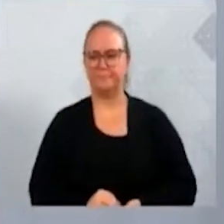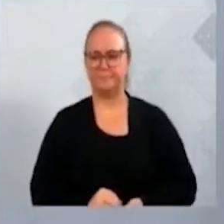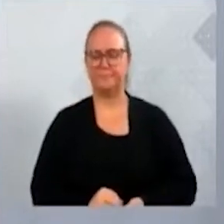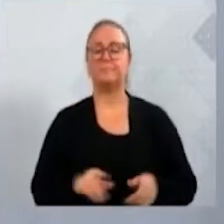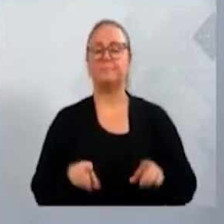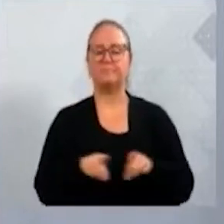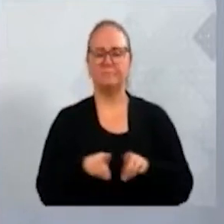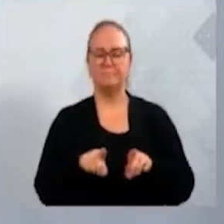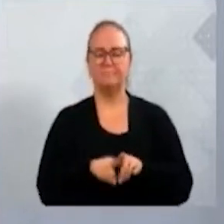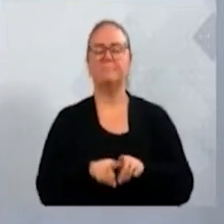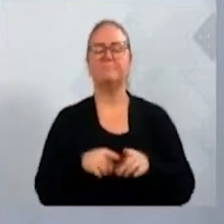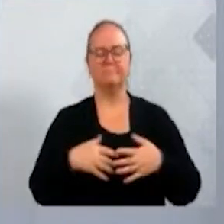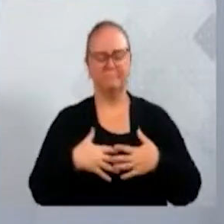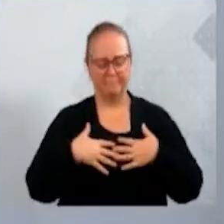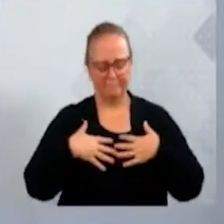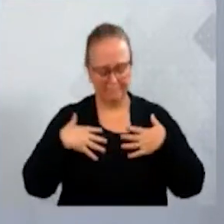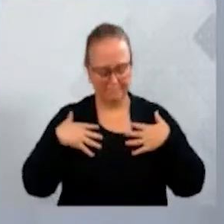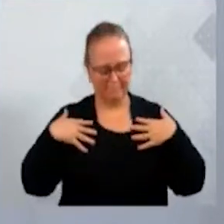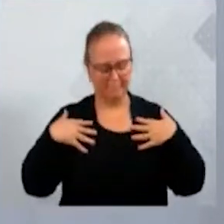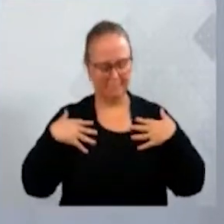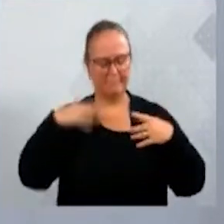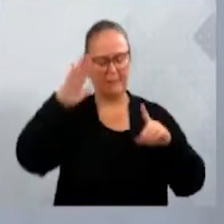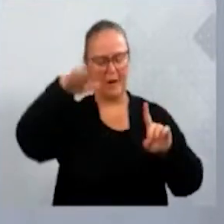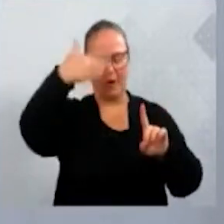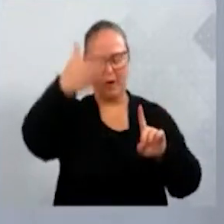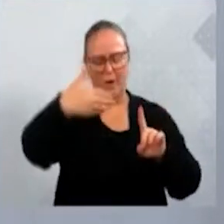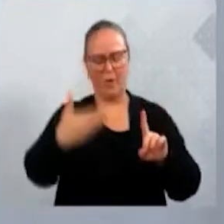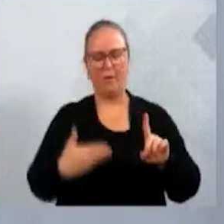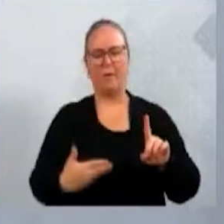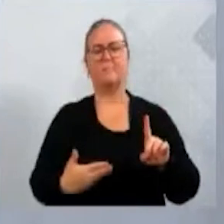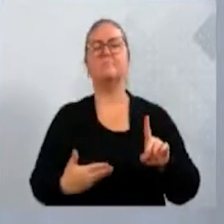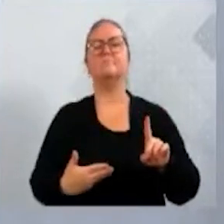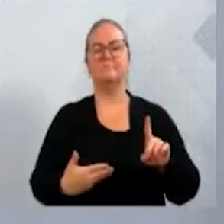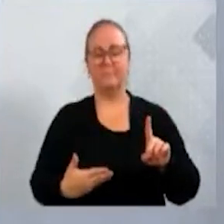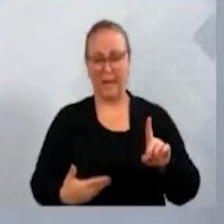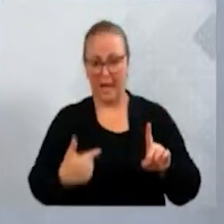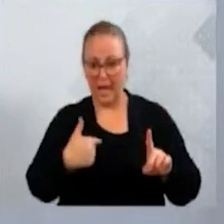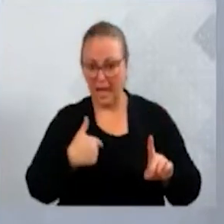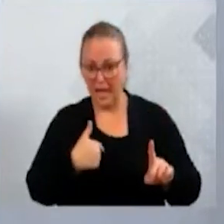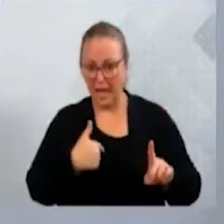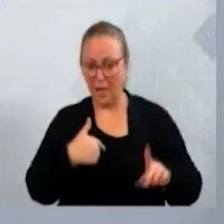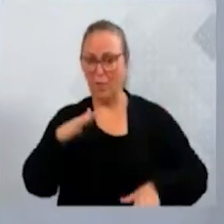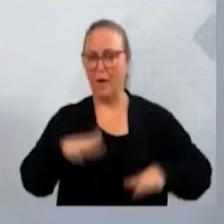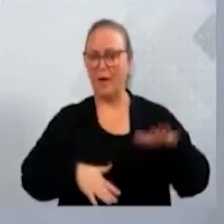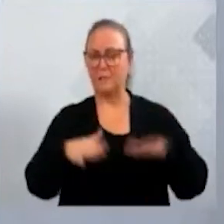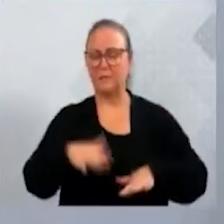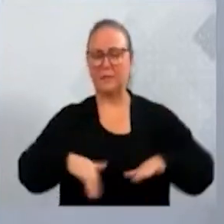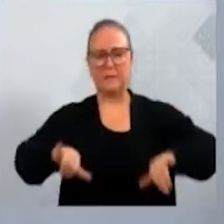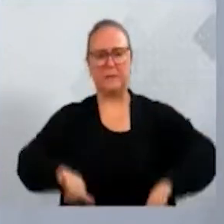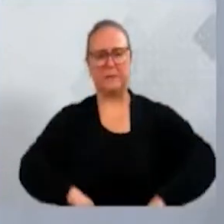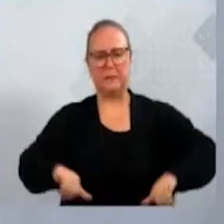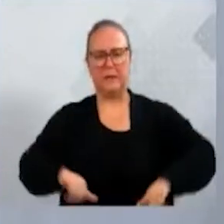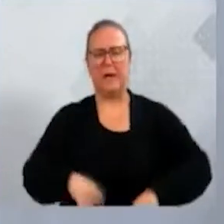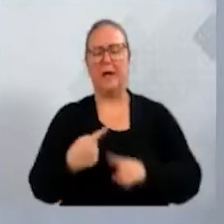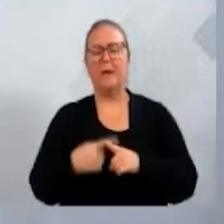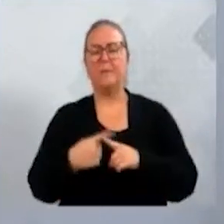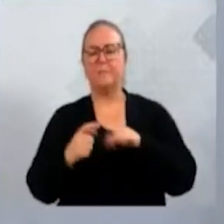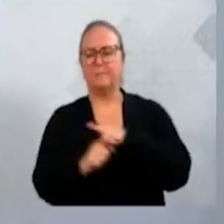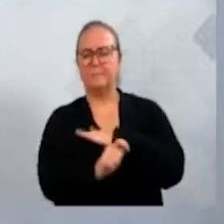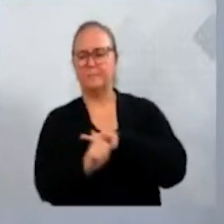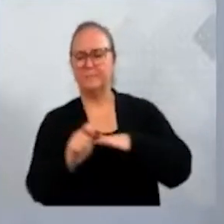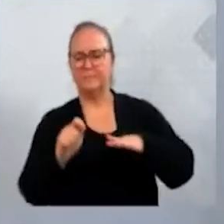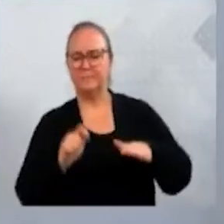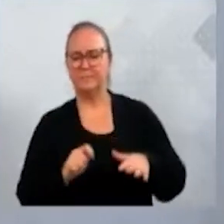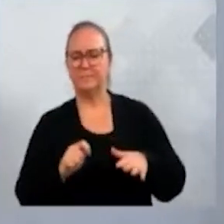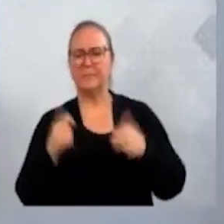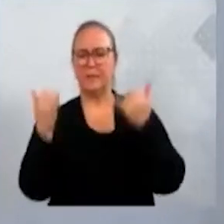homenageados o orgulho e a honra eu que sou crítico porque sofro muito às vezes com Fake News e sofro muito com